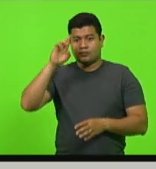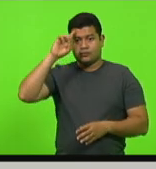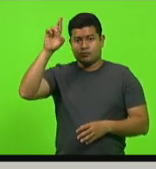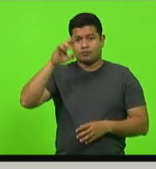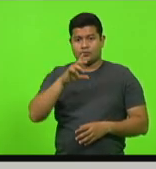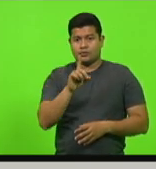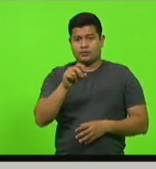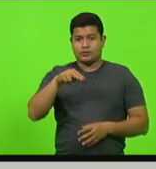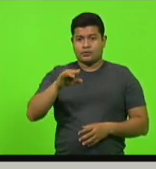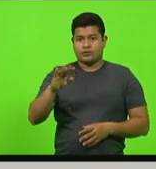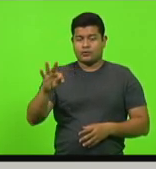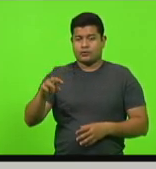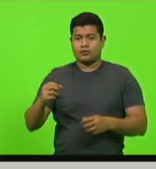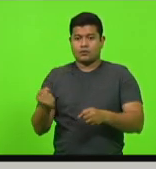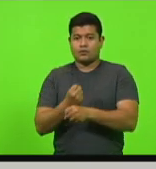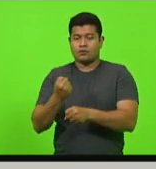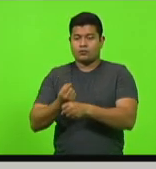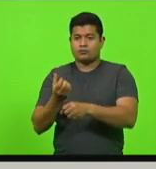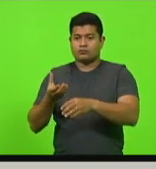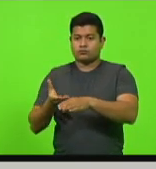de um elevado na rodovia